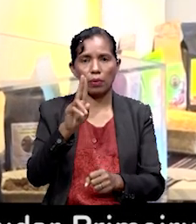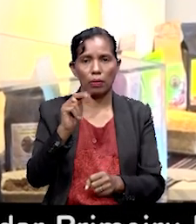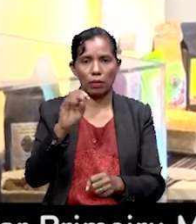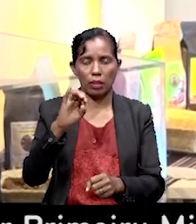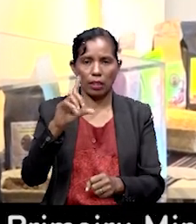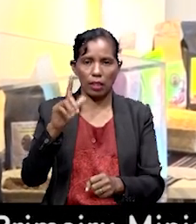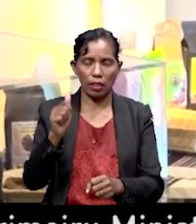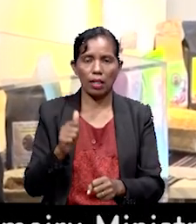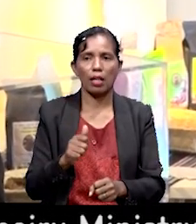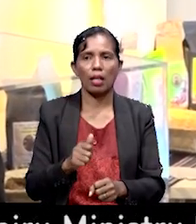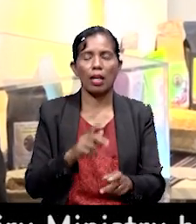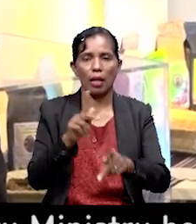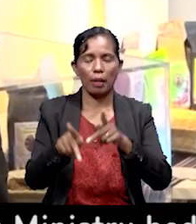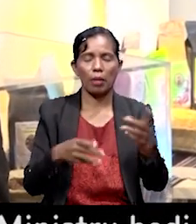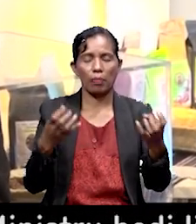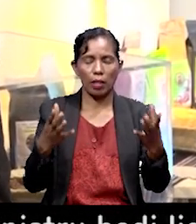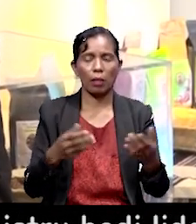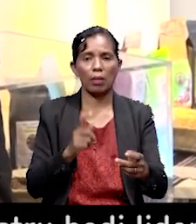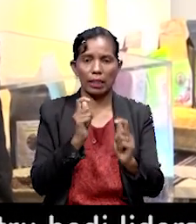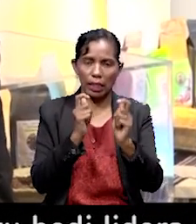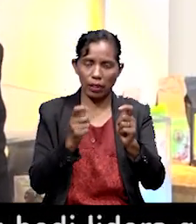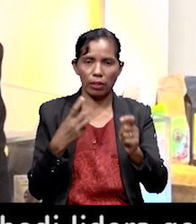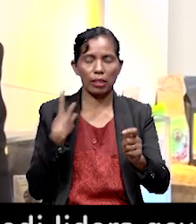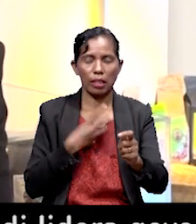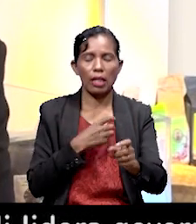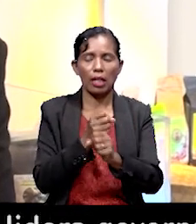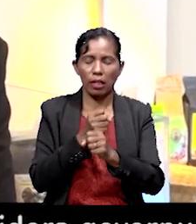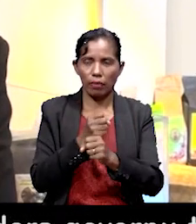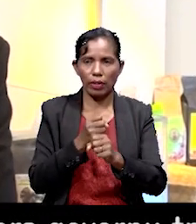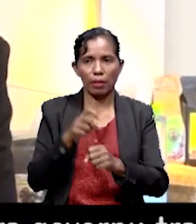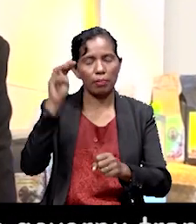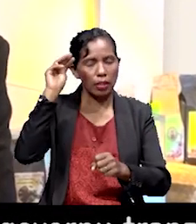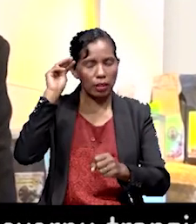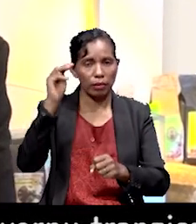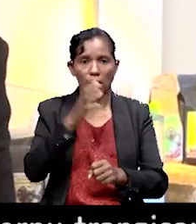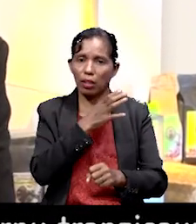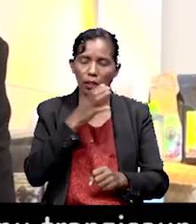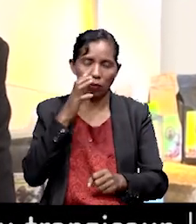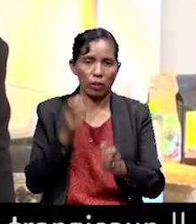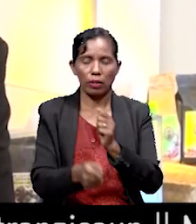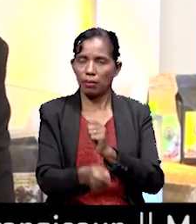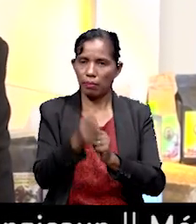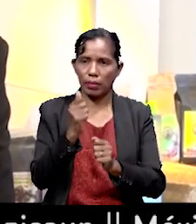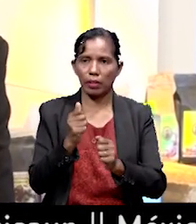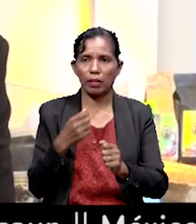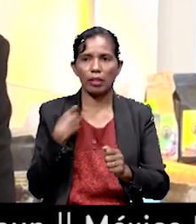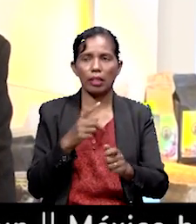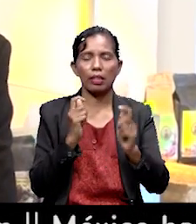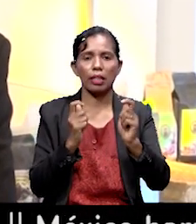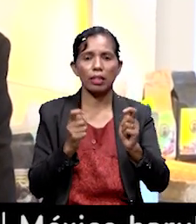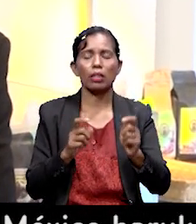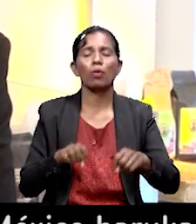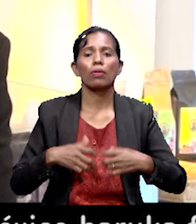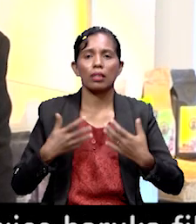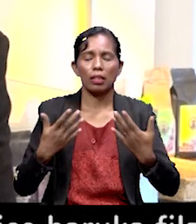ema barak mak mai ho kola te sabor ba kafe Ministerio Agricultura e Pescas ita koko in sa par